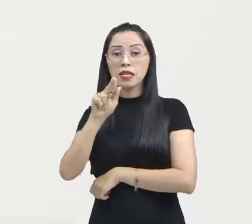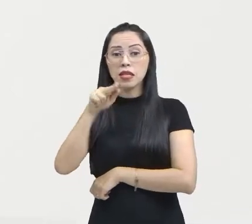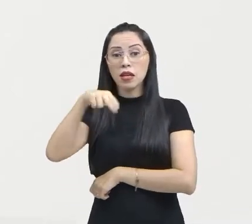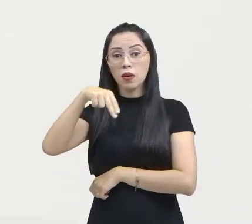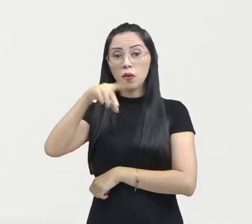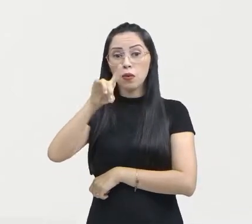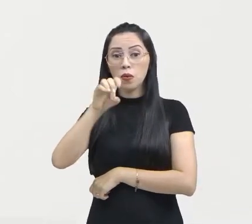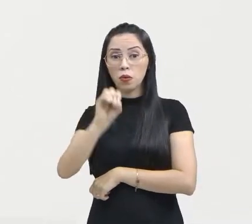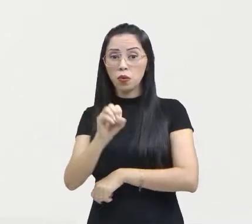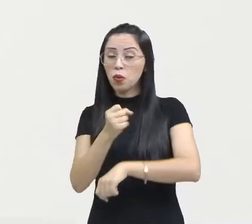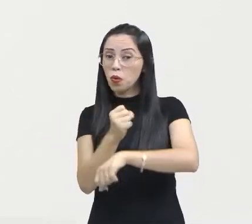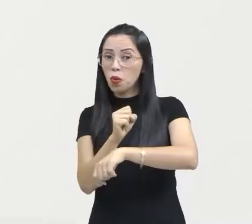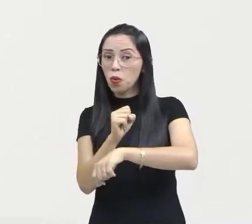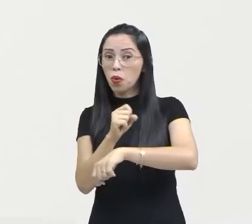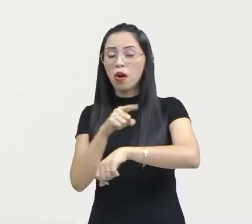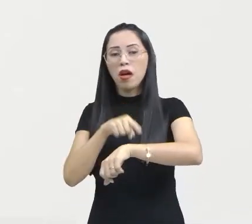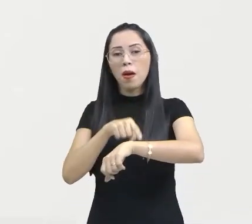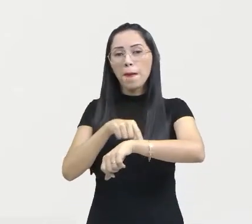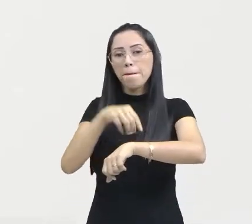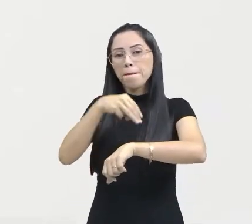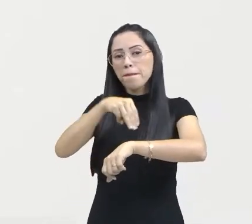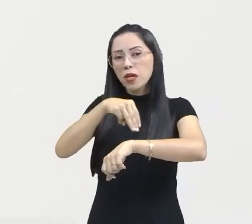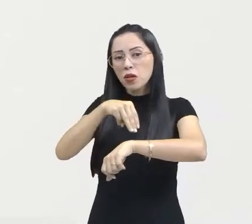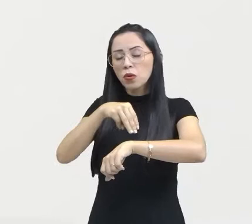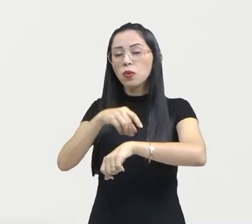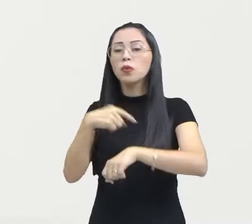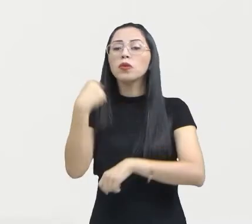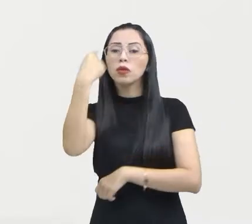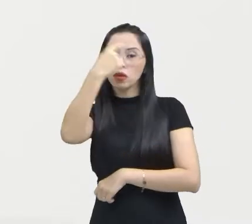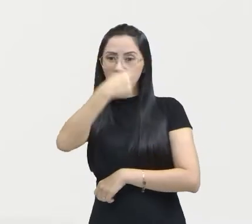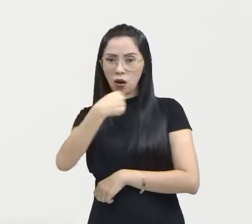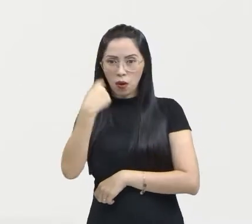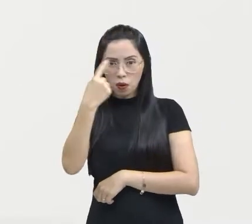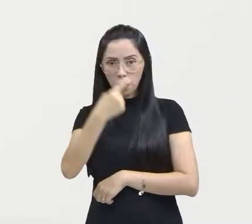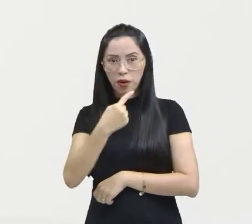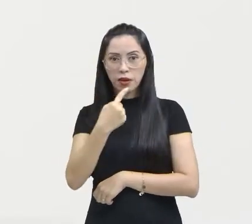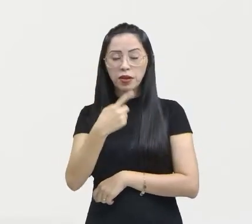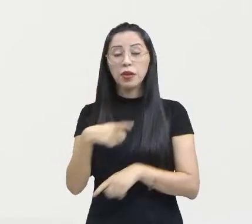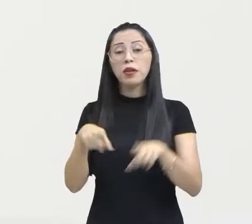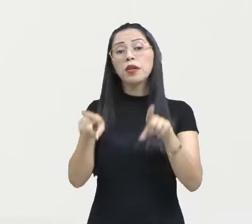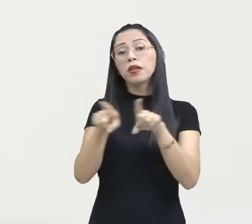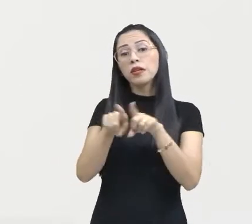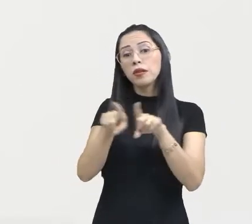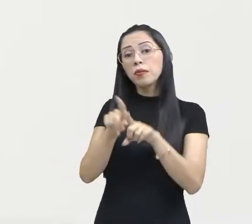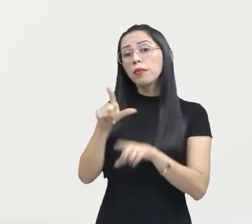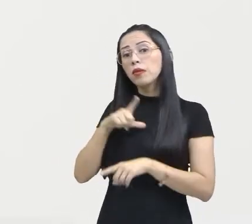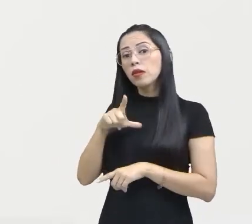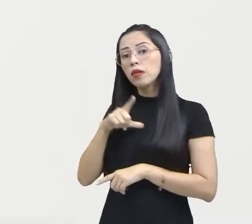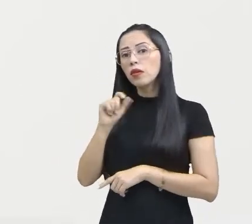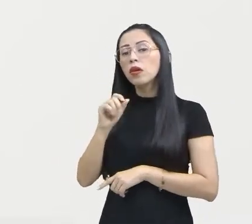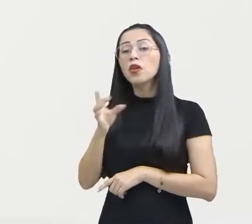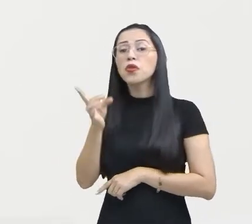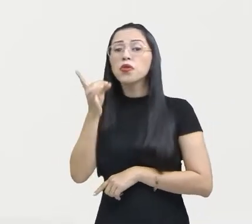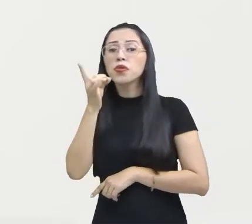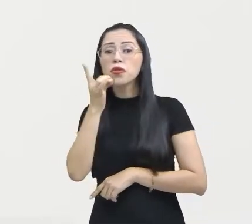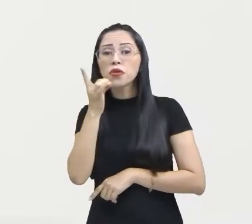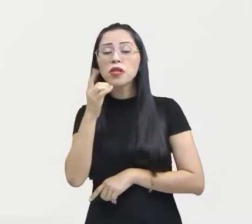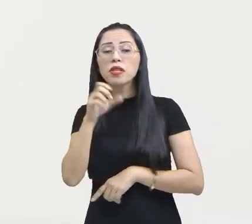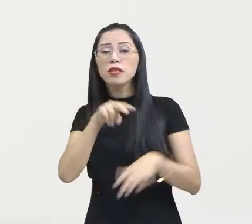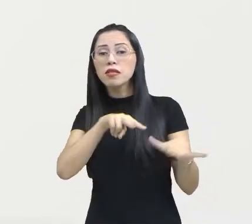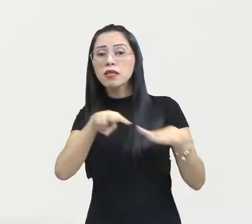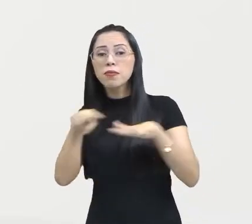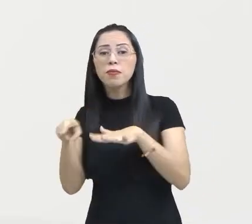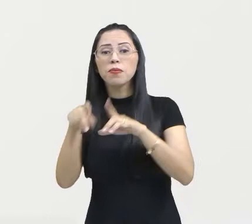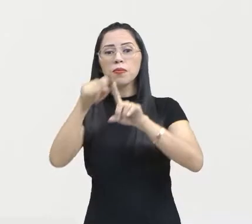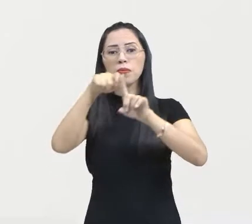minuto e a hora. Bom, nós também temos o dia, a semana, o